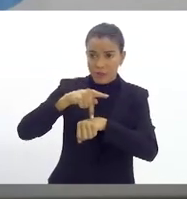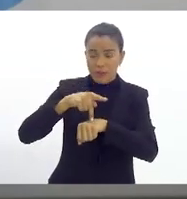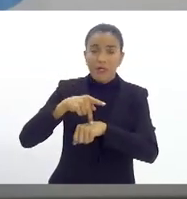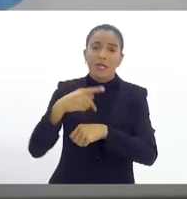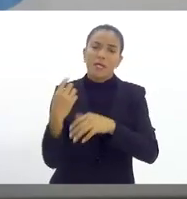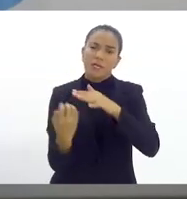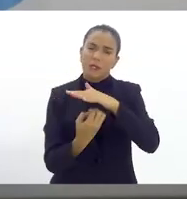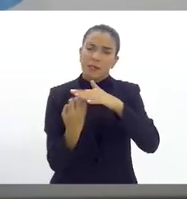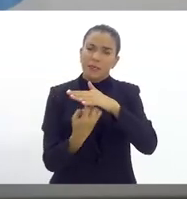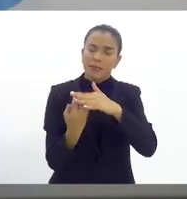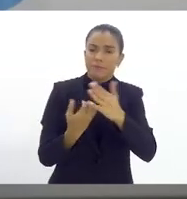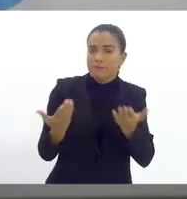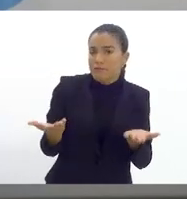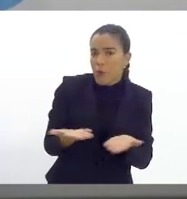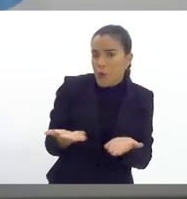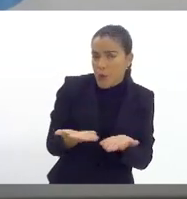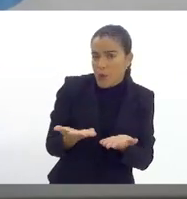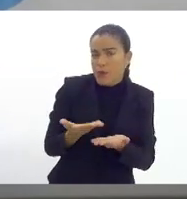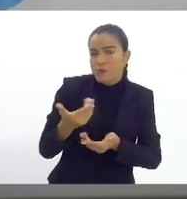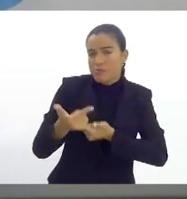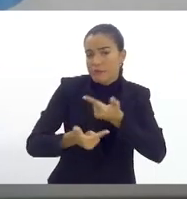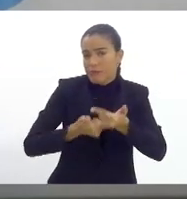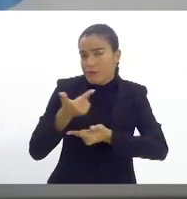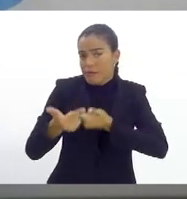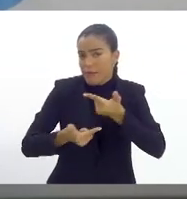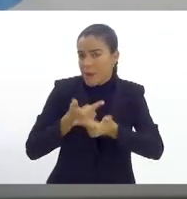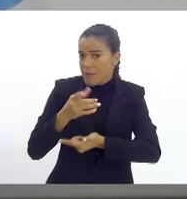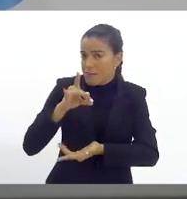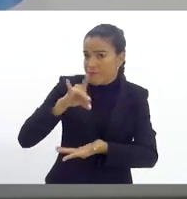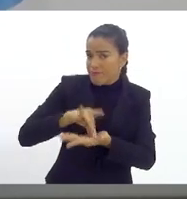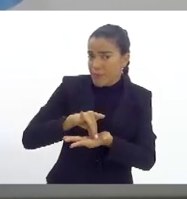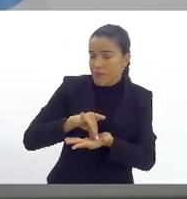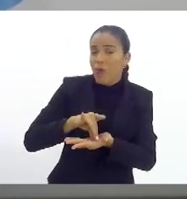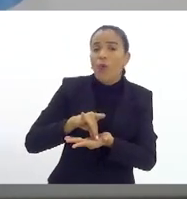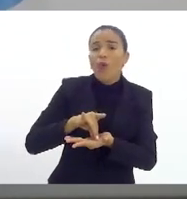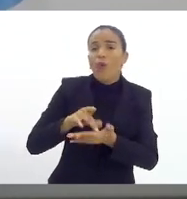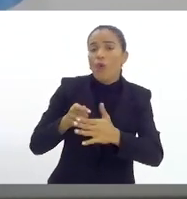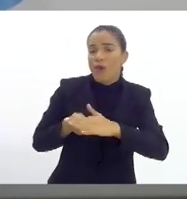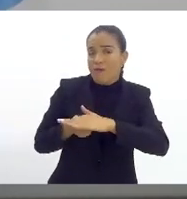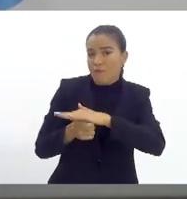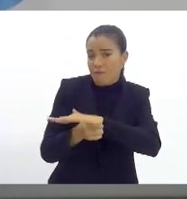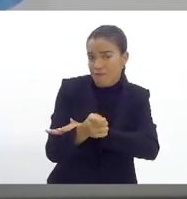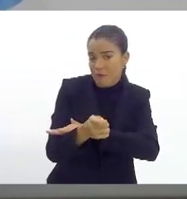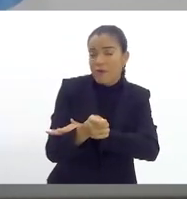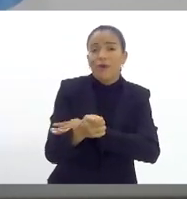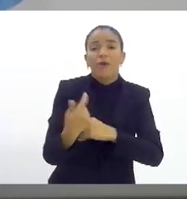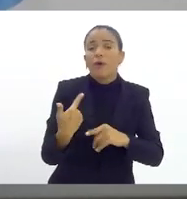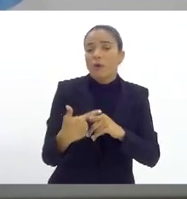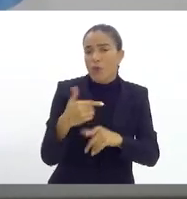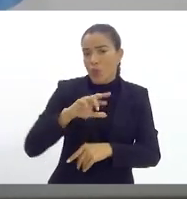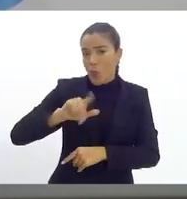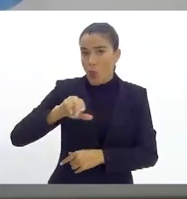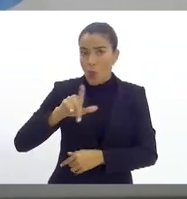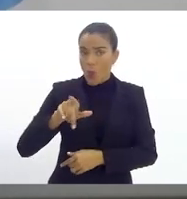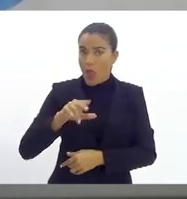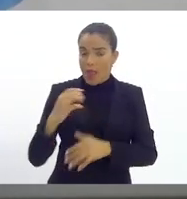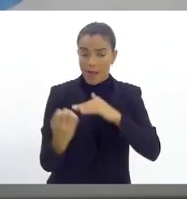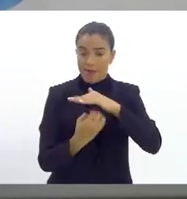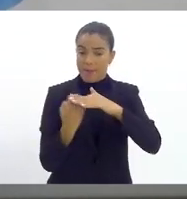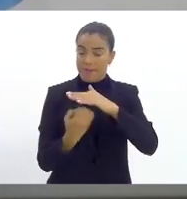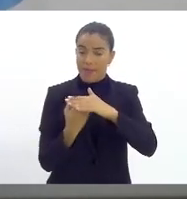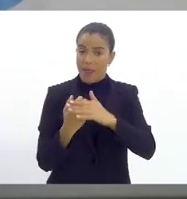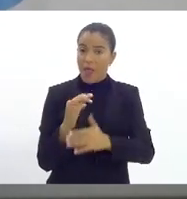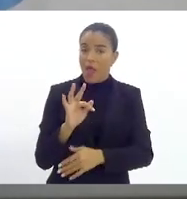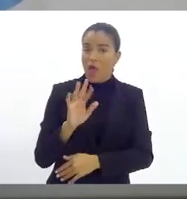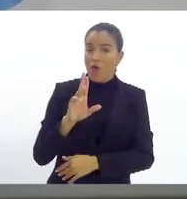empresas que hoje operam através da realidade de Fundo de Investimento porque não se configuram nem exatamente como empresas são